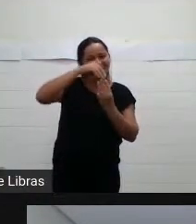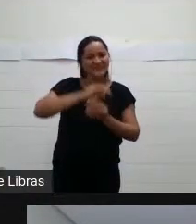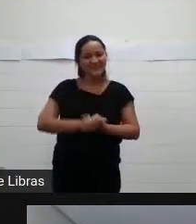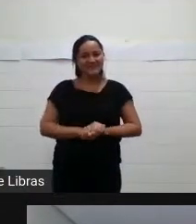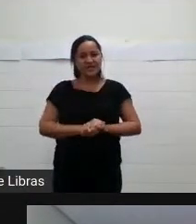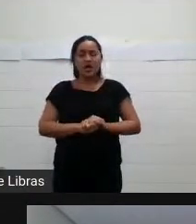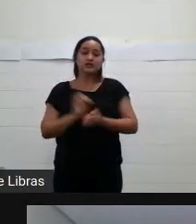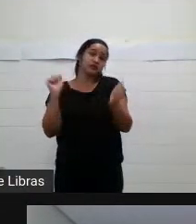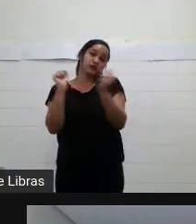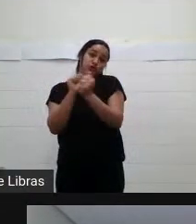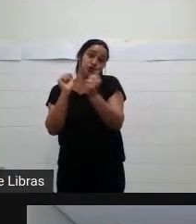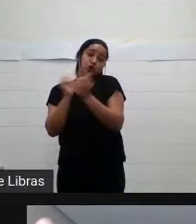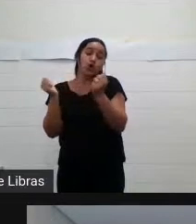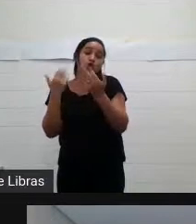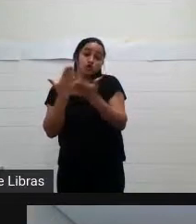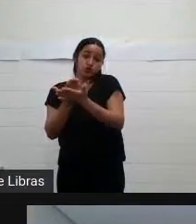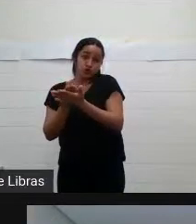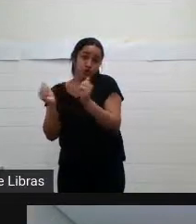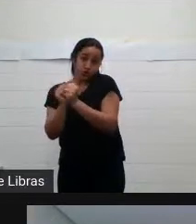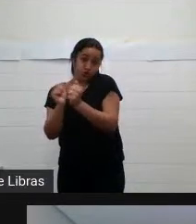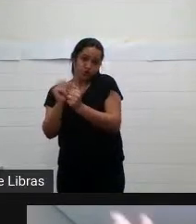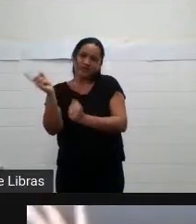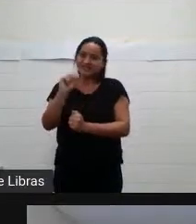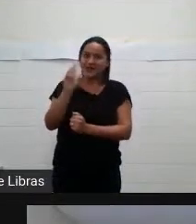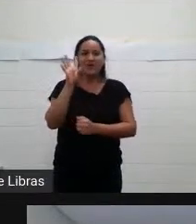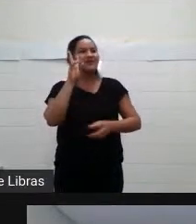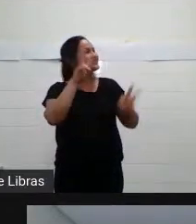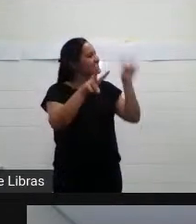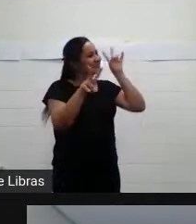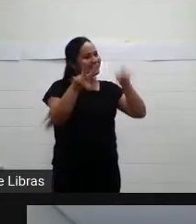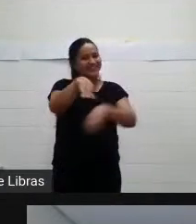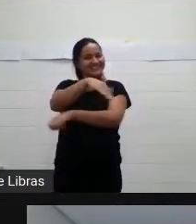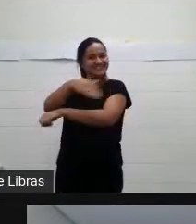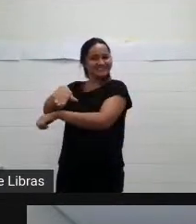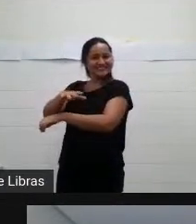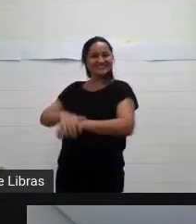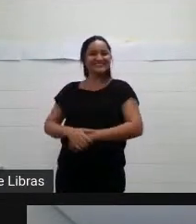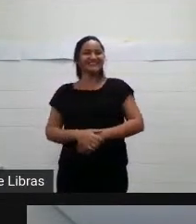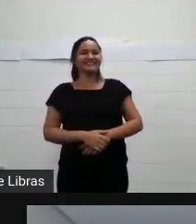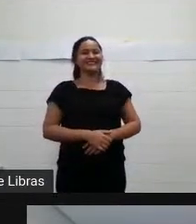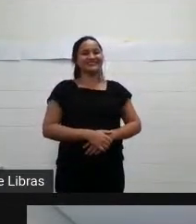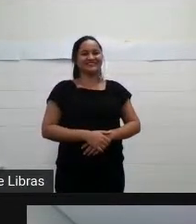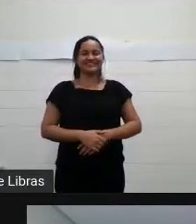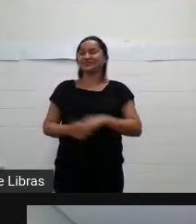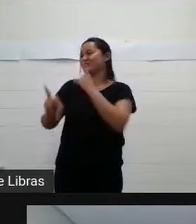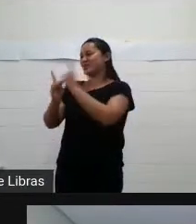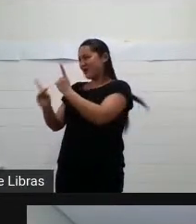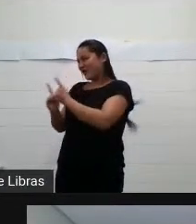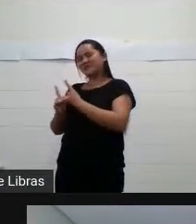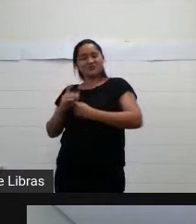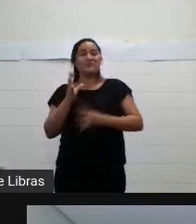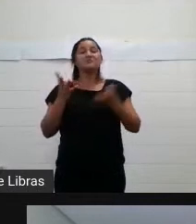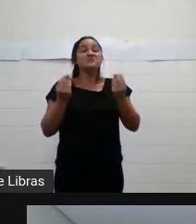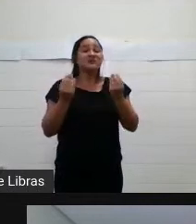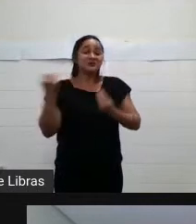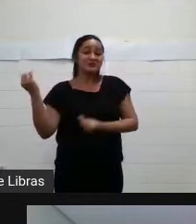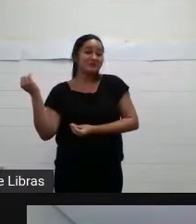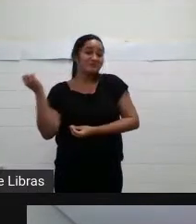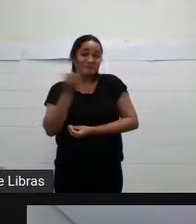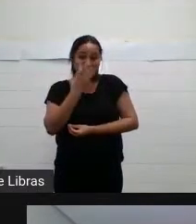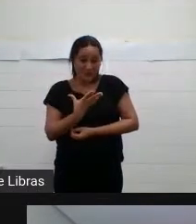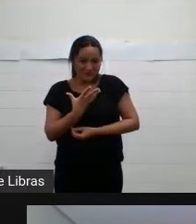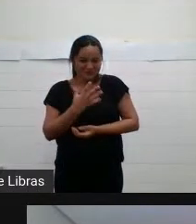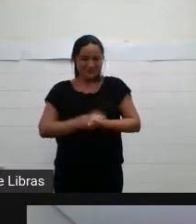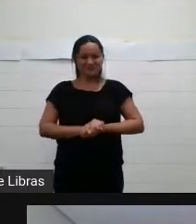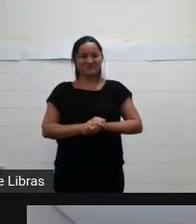aulas juntas, né, mas dos corredores, dos encontros. Então, foi muito bom revê-la, né?